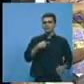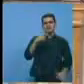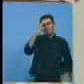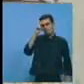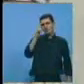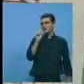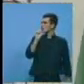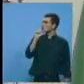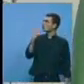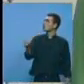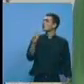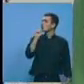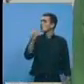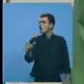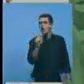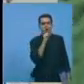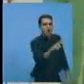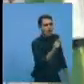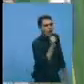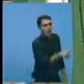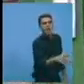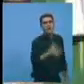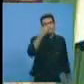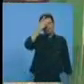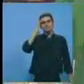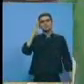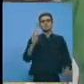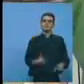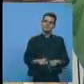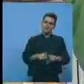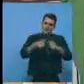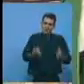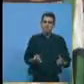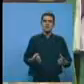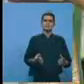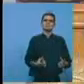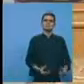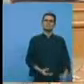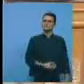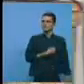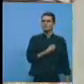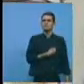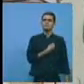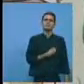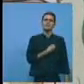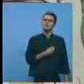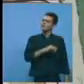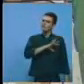Ah, isso é triste. Pai, que eles sejam um, a fim de que o mundo